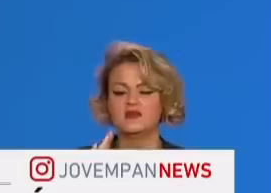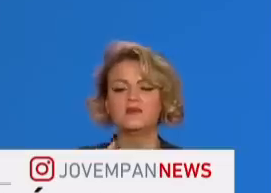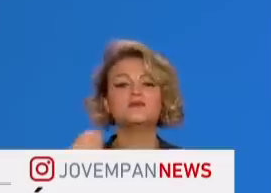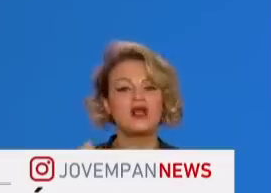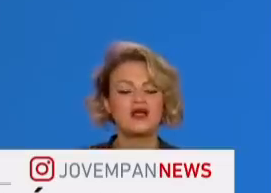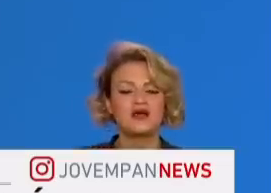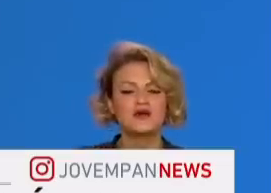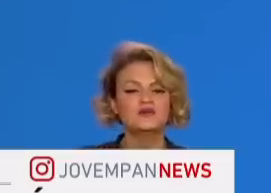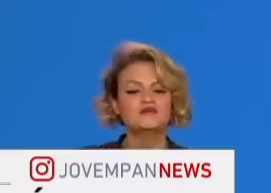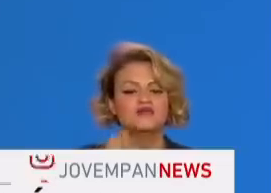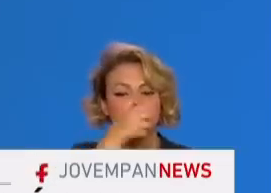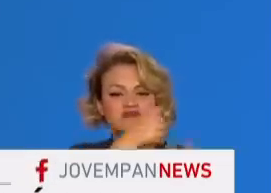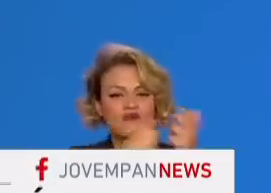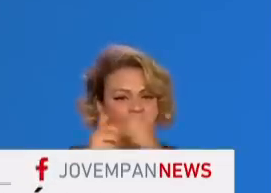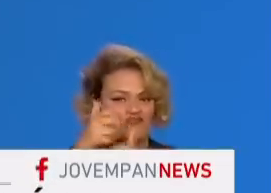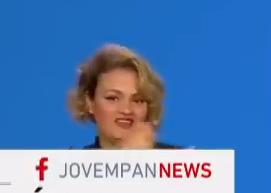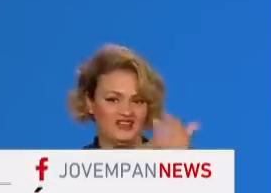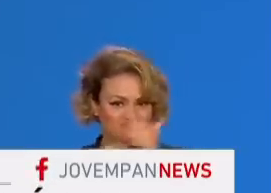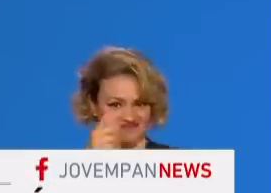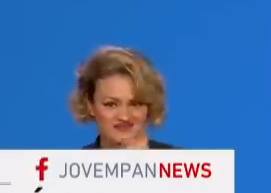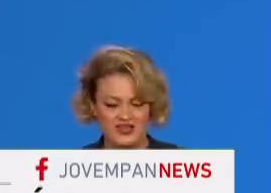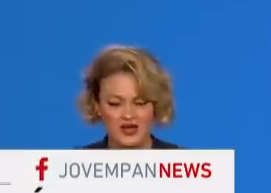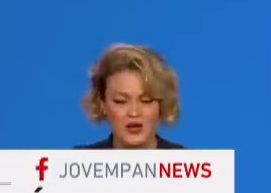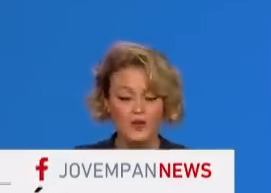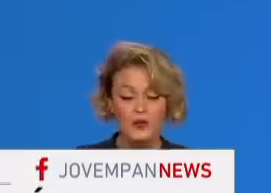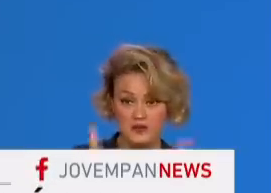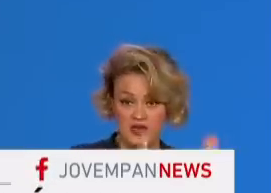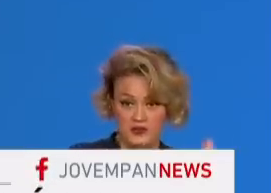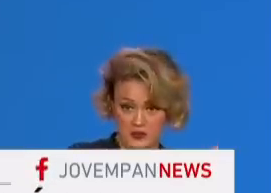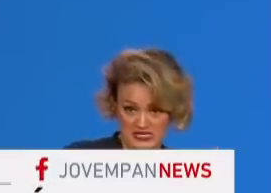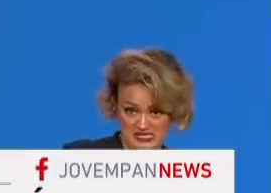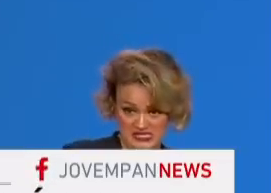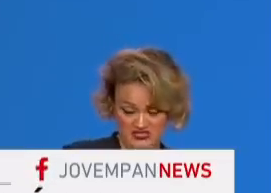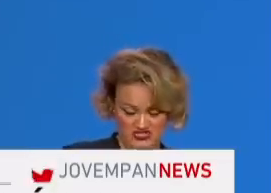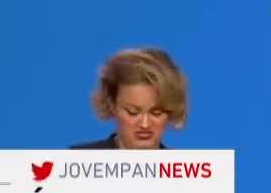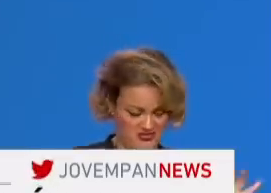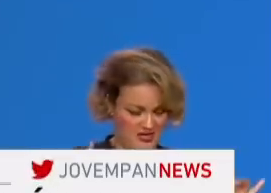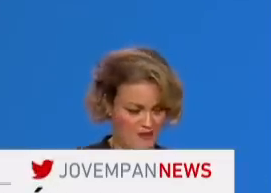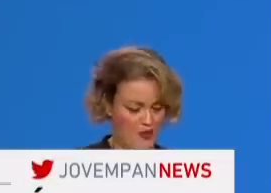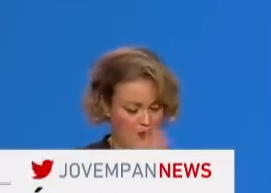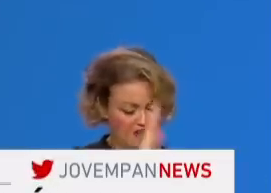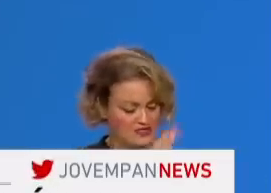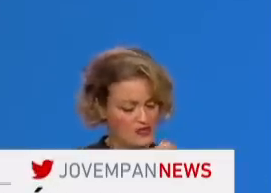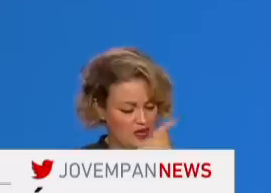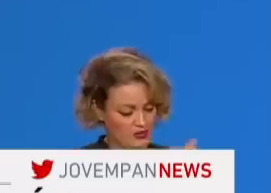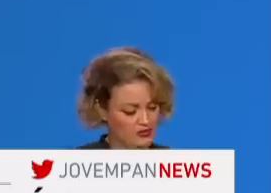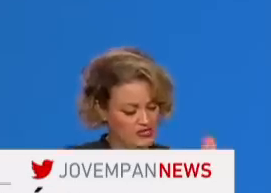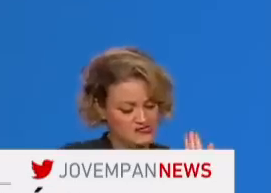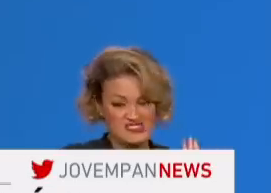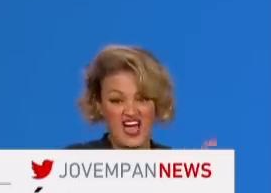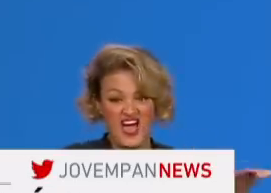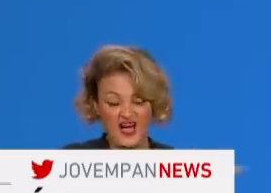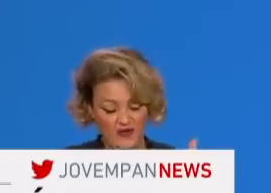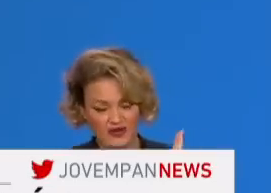tentar recuperar. Quando nós deixamos a presidência, o Brasil era a 6ª economia do mundo. O Brasil voltou a ser a